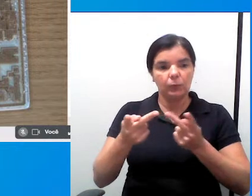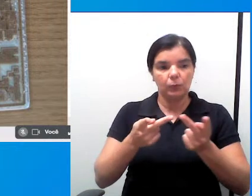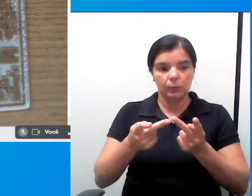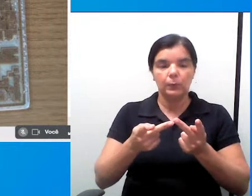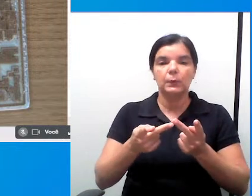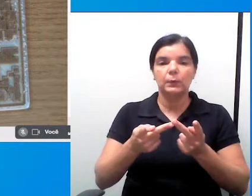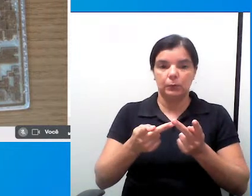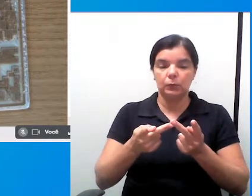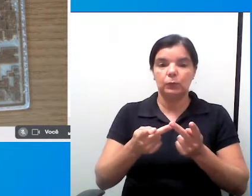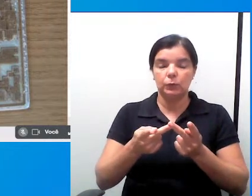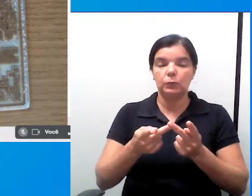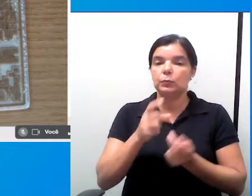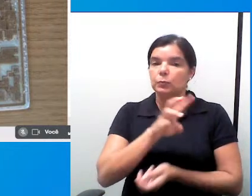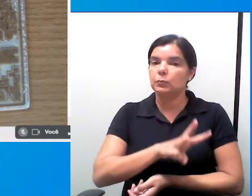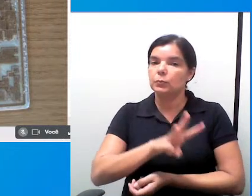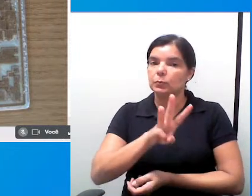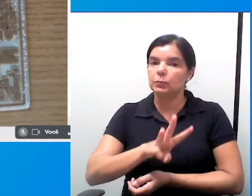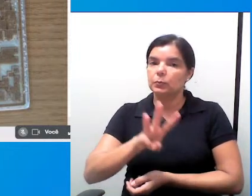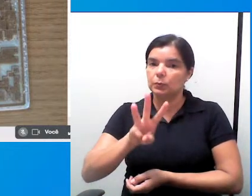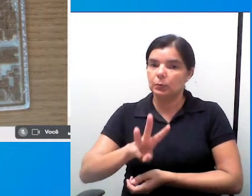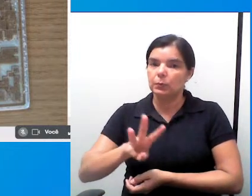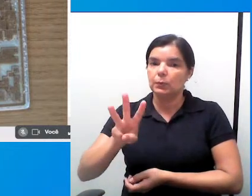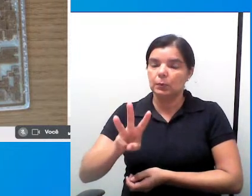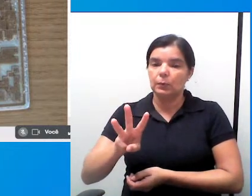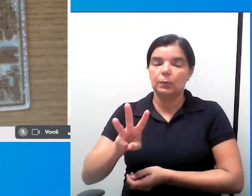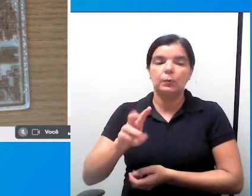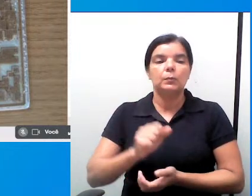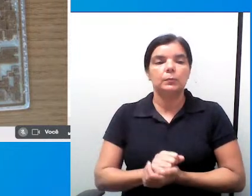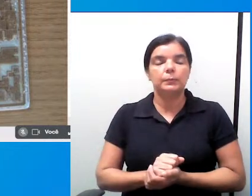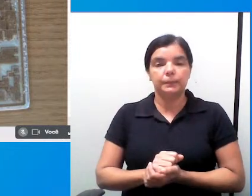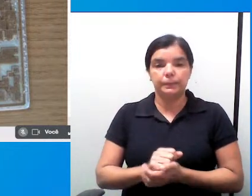desenvolveu um site e imprimimos QR